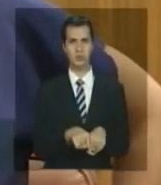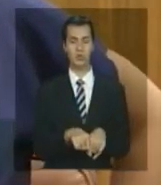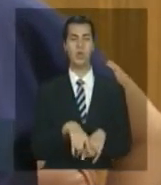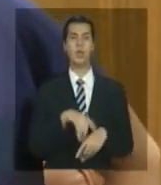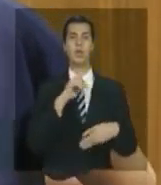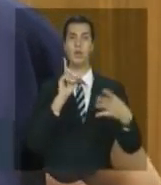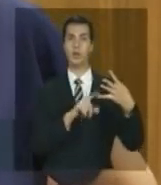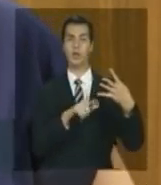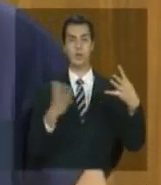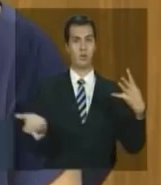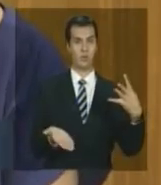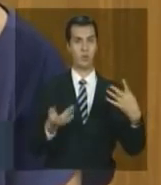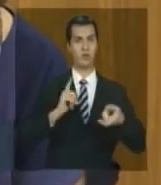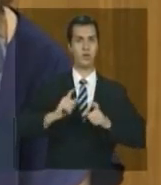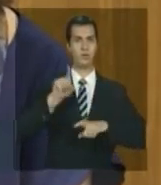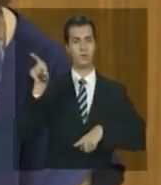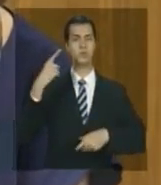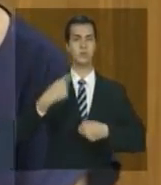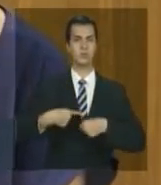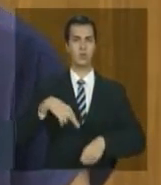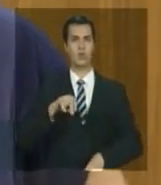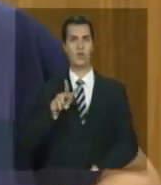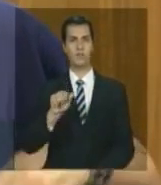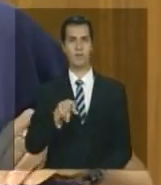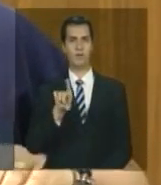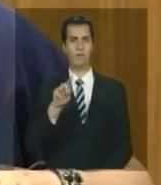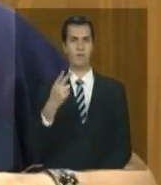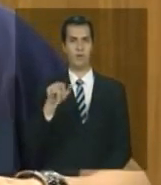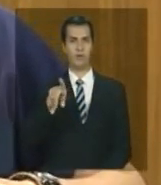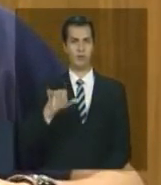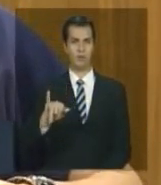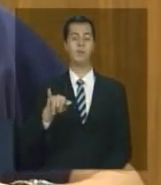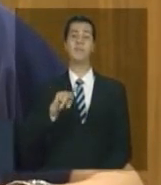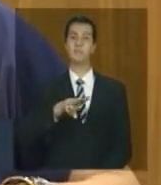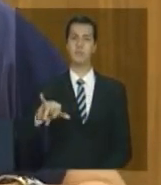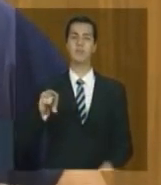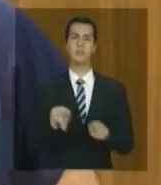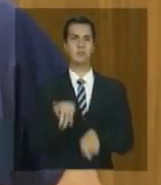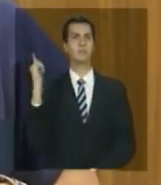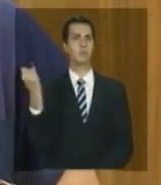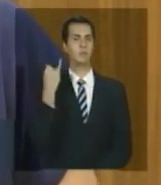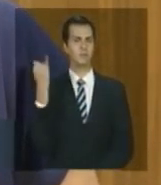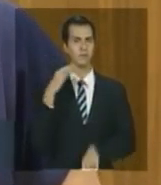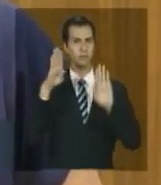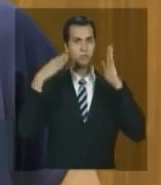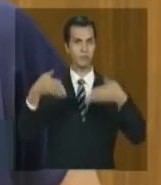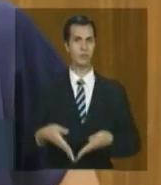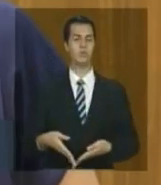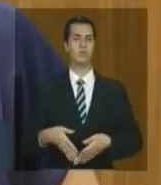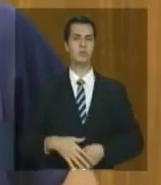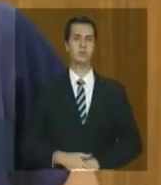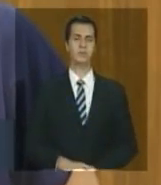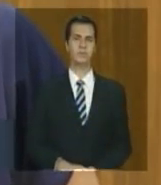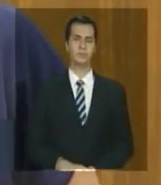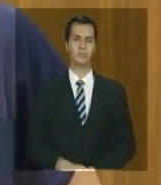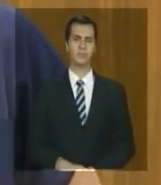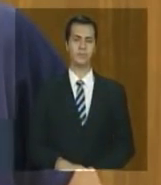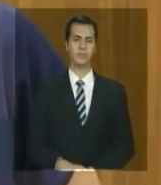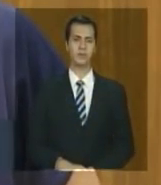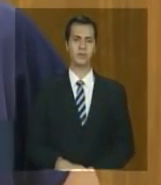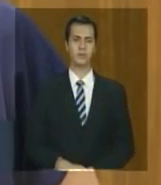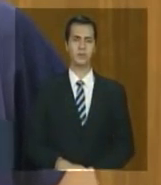nessa quarta cúpula, agora em Nova Delhi, também será organizado um importante fórum empresarial. O fórum acadêmico já se